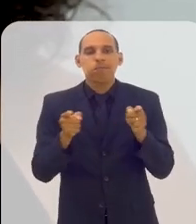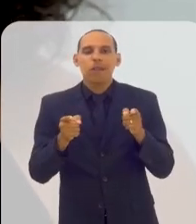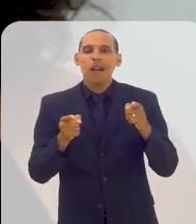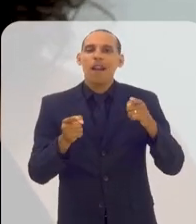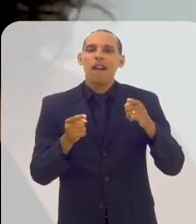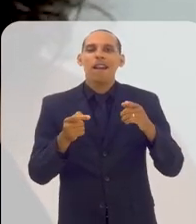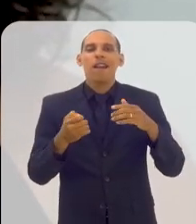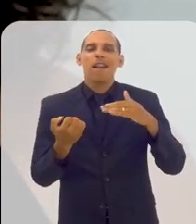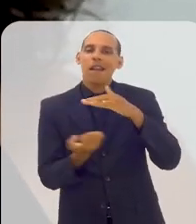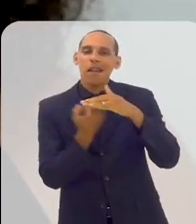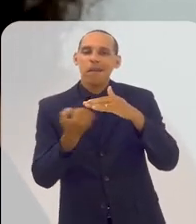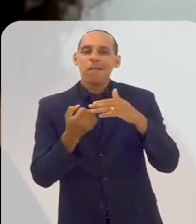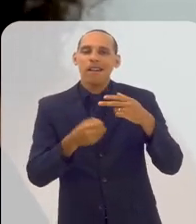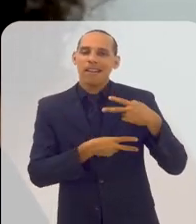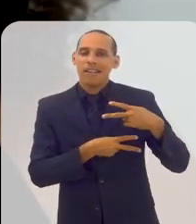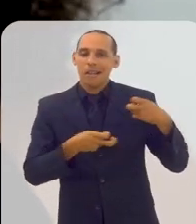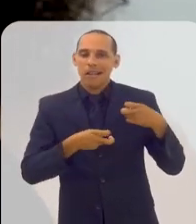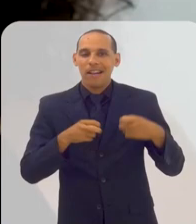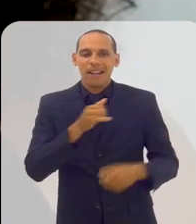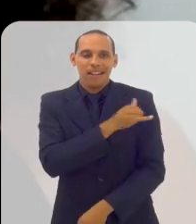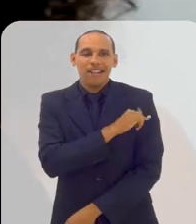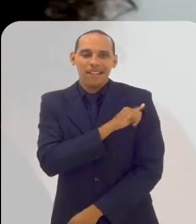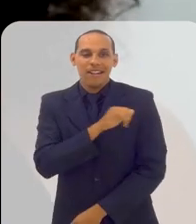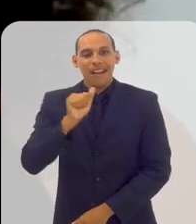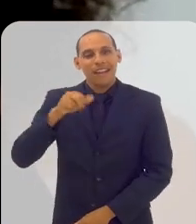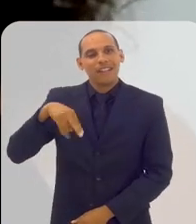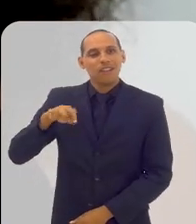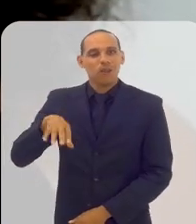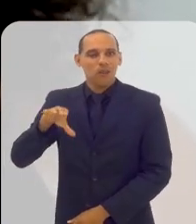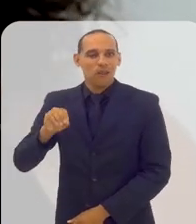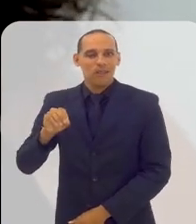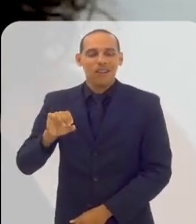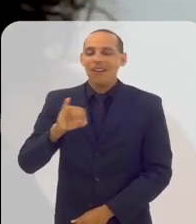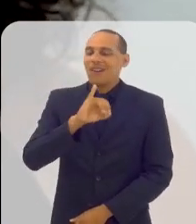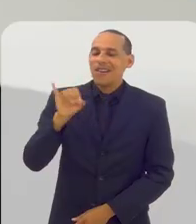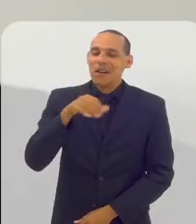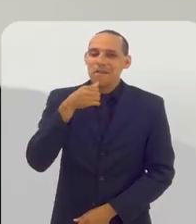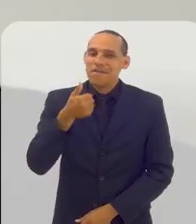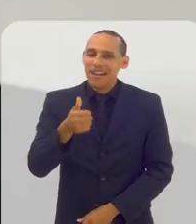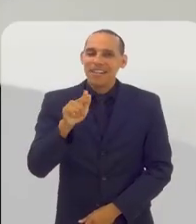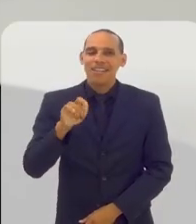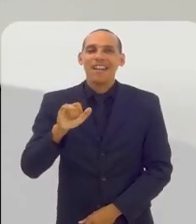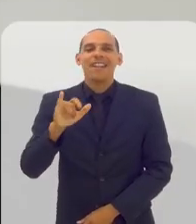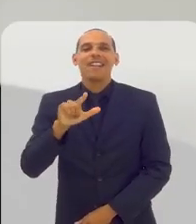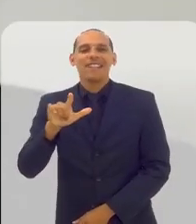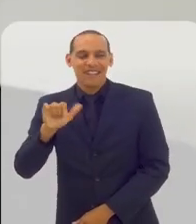Estado do Rio de Janeiro Sebrae RJ Antônio Melo Alvarenga Rua Doutor Antônio